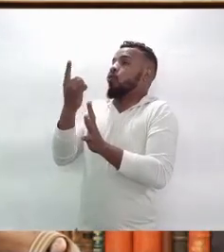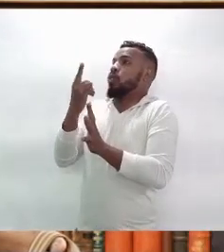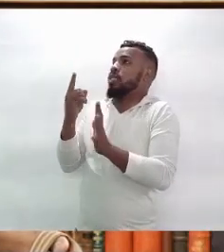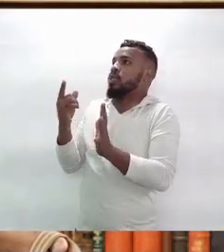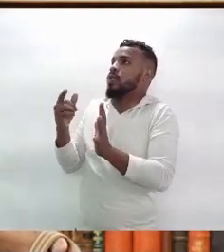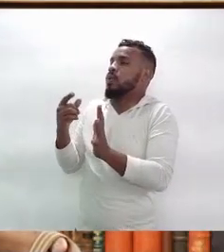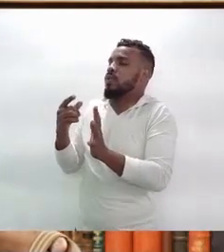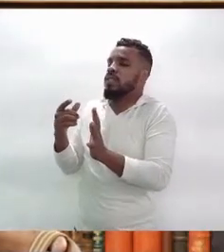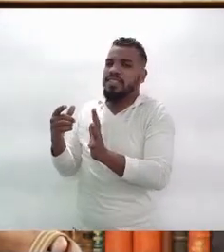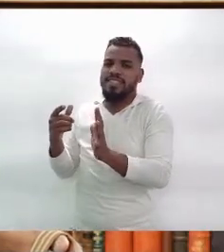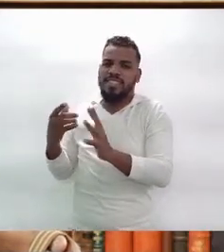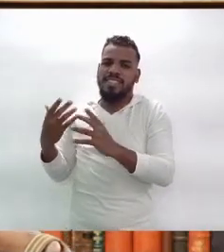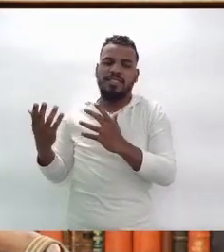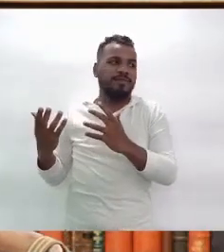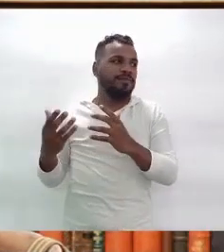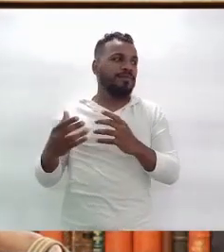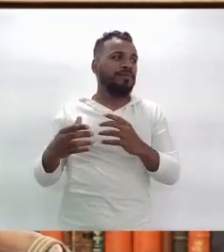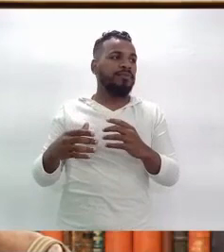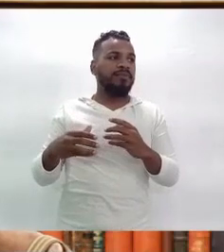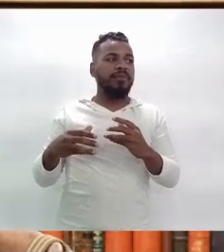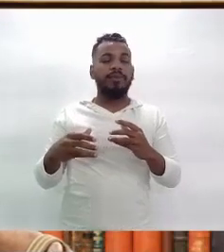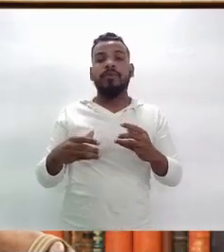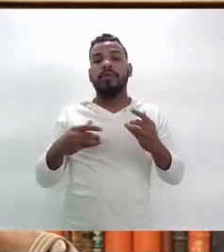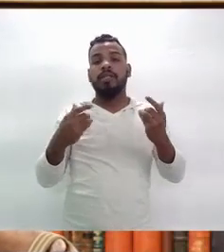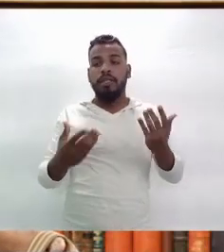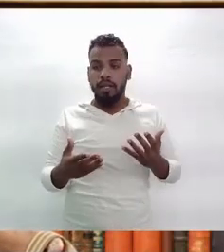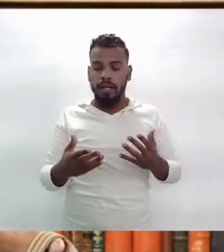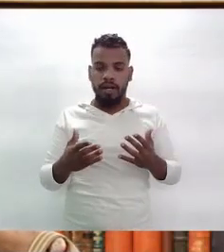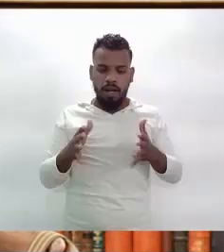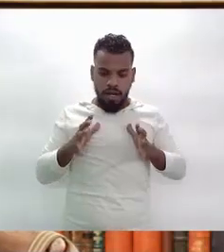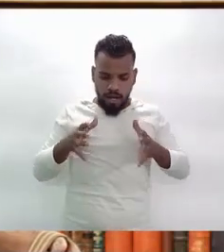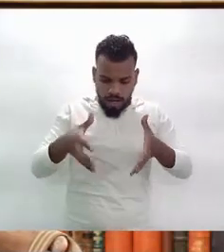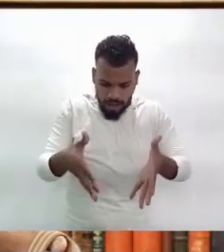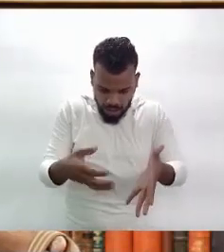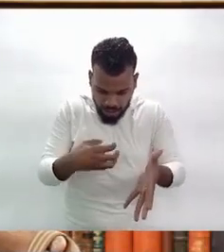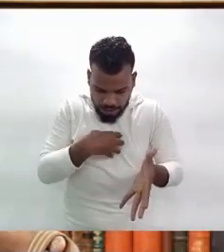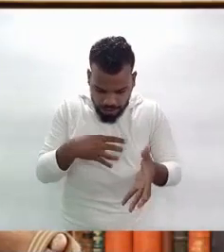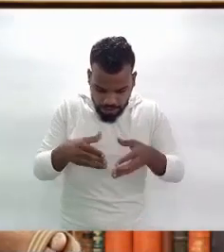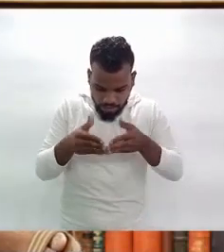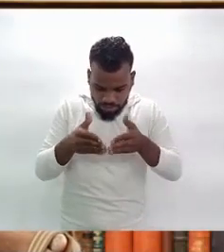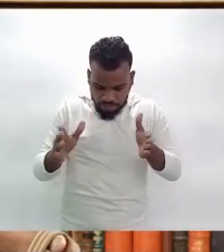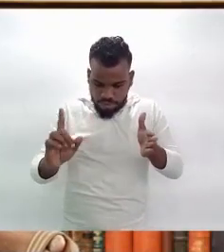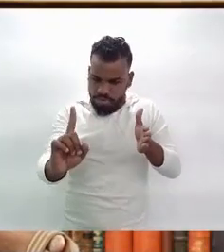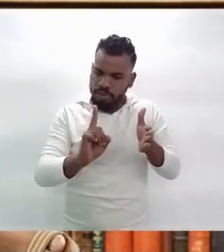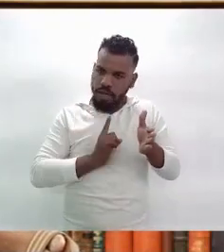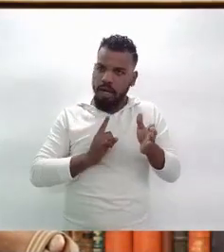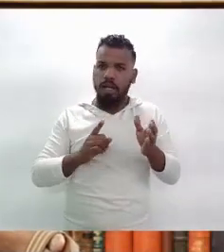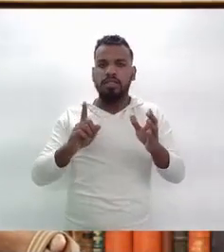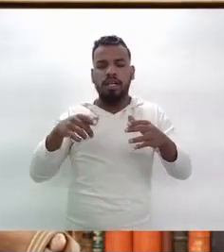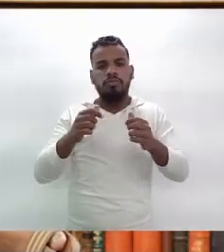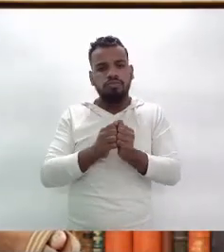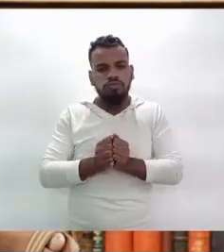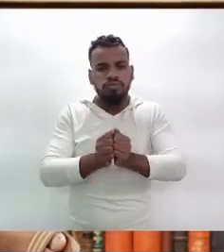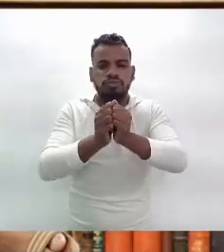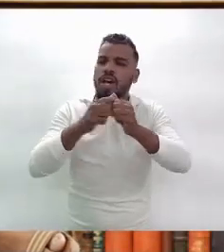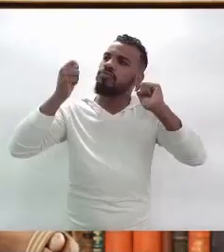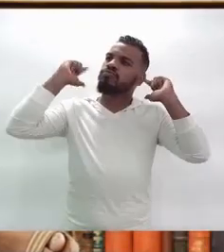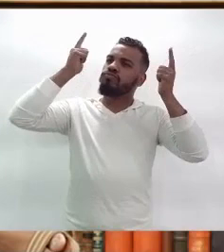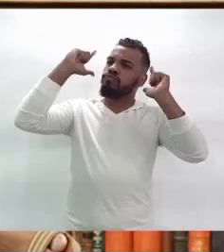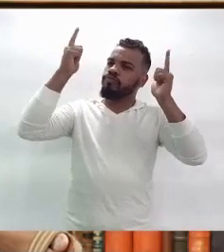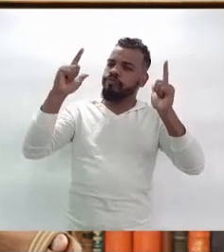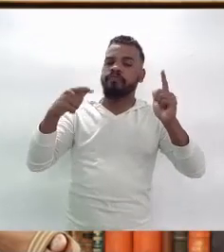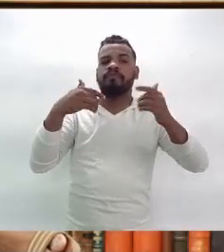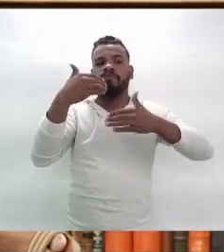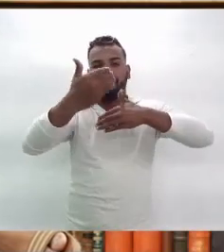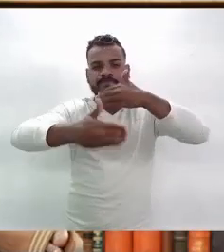ritmo. Mas, à medida que ele se permite vivenciar, ele não só acompanha o ritmo, mas ele começa a se divertir.